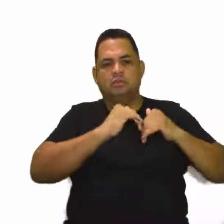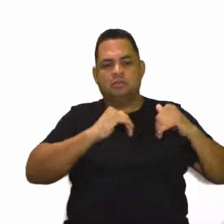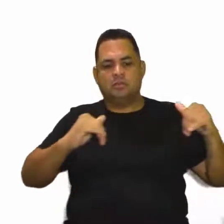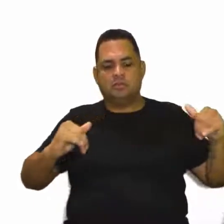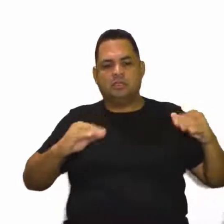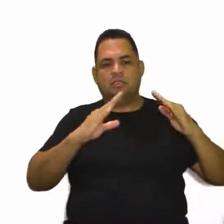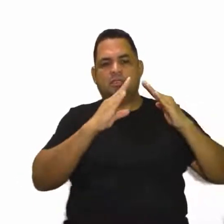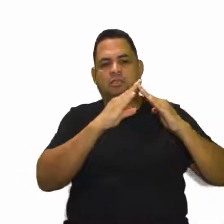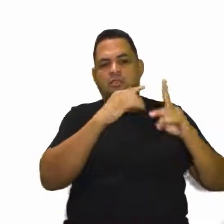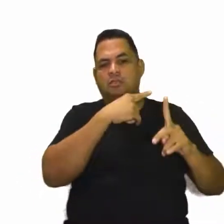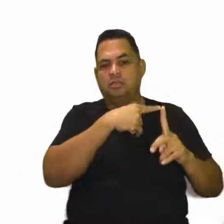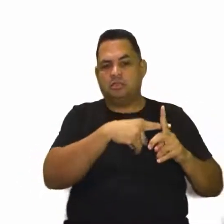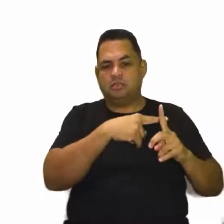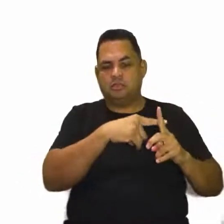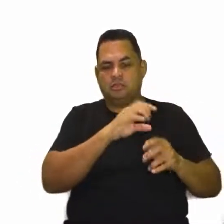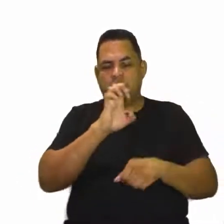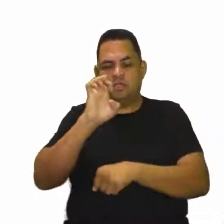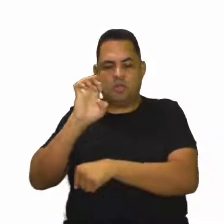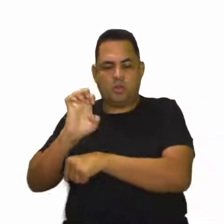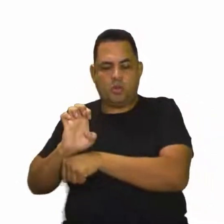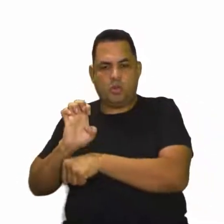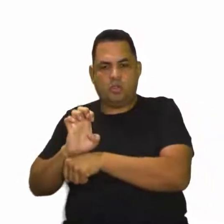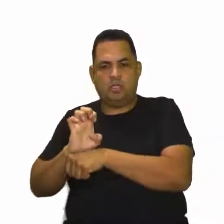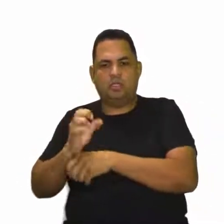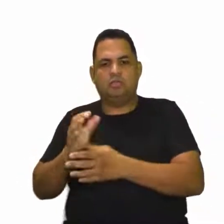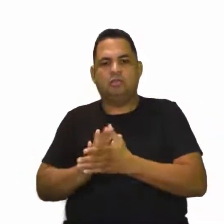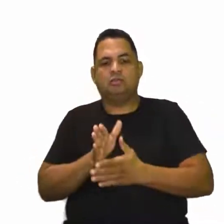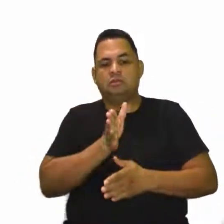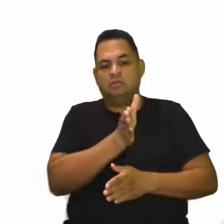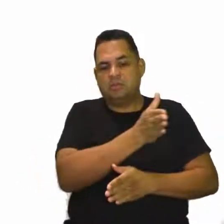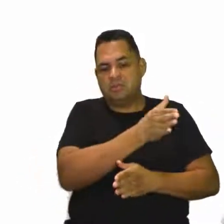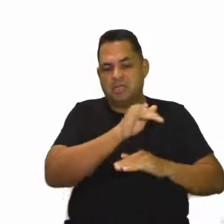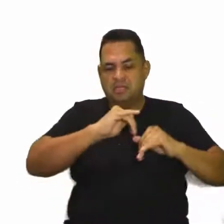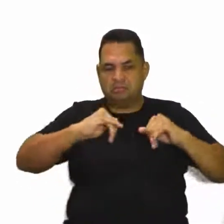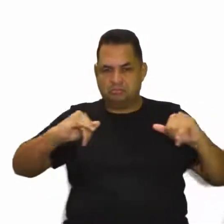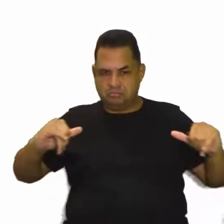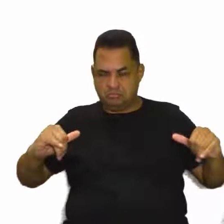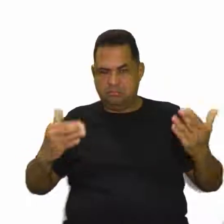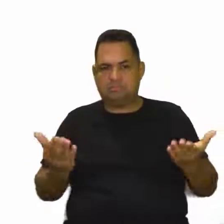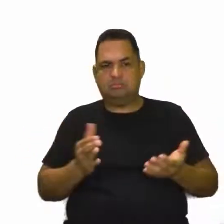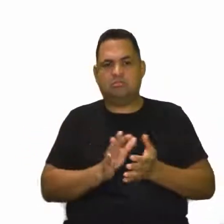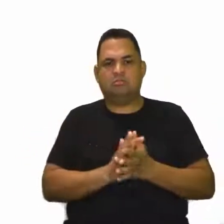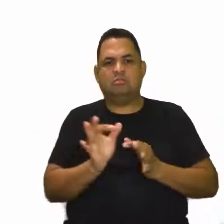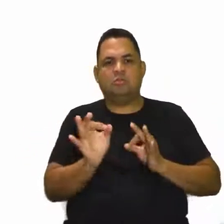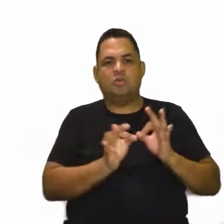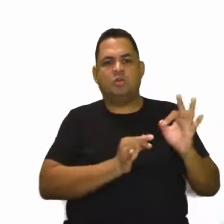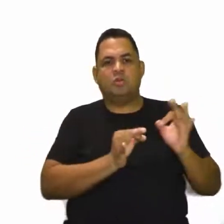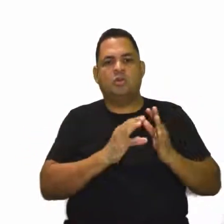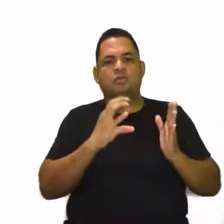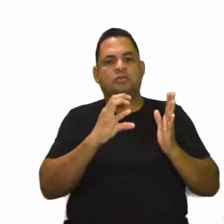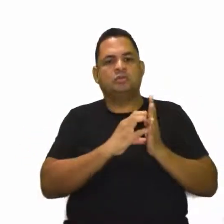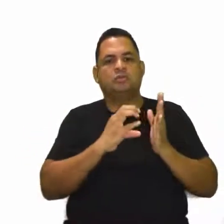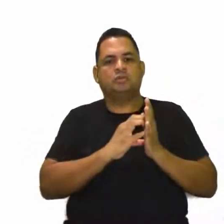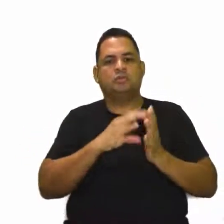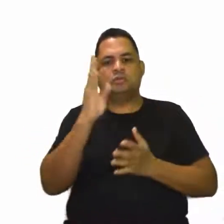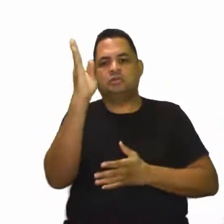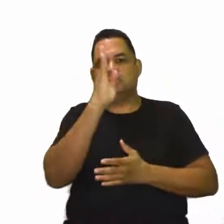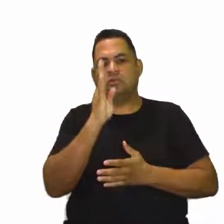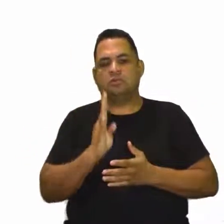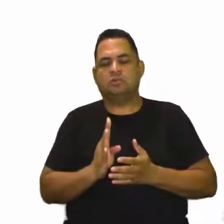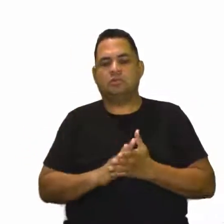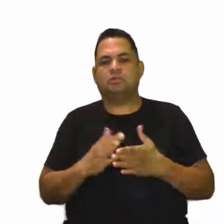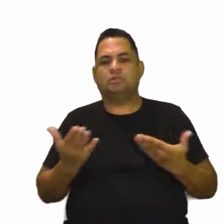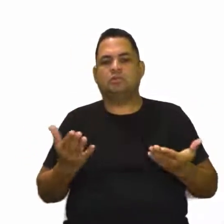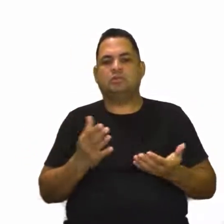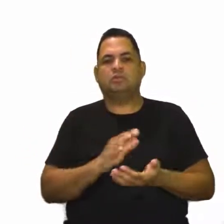Estado, viu? Ou seja, igreja é igreja, Estado é Estado. A criação de novos símbolos nacionais,